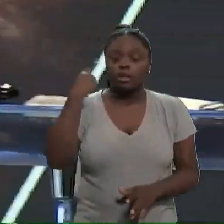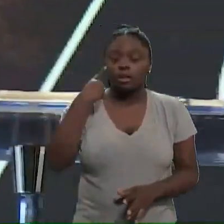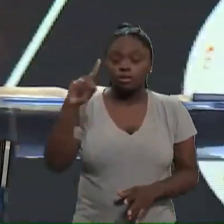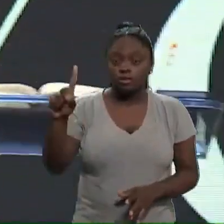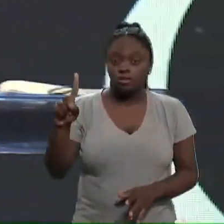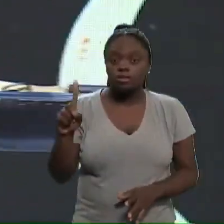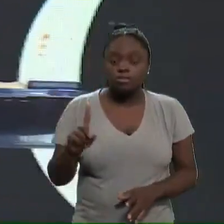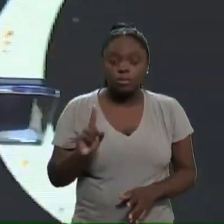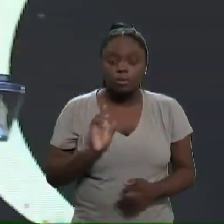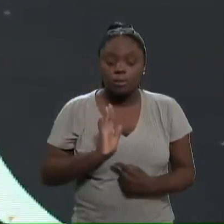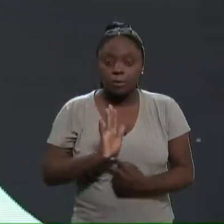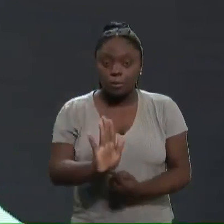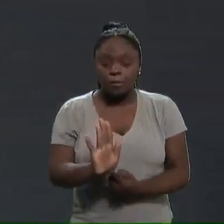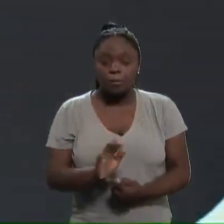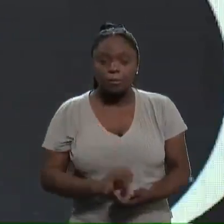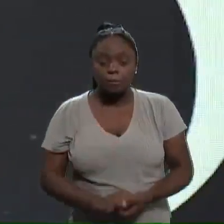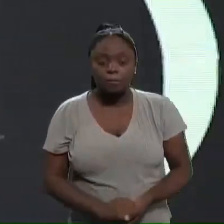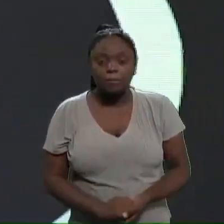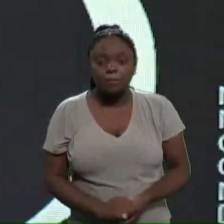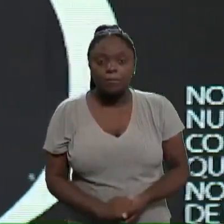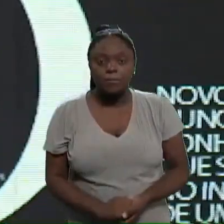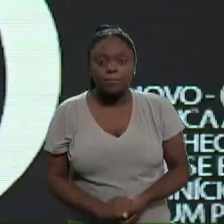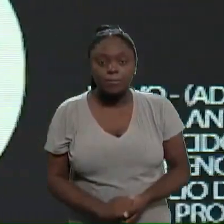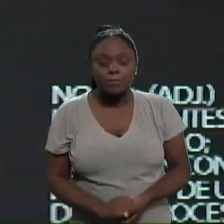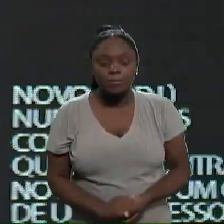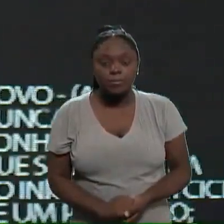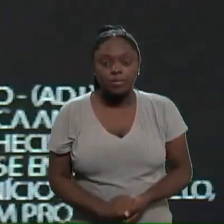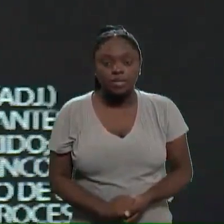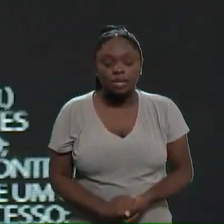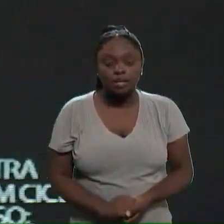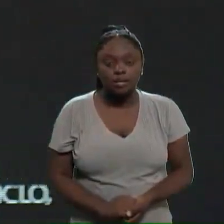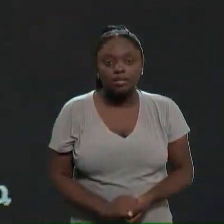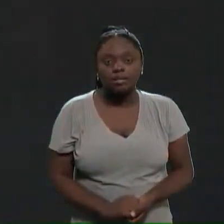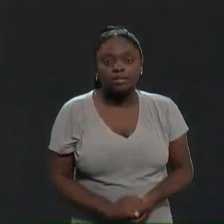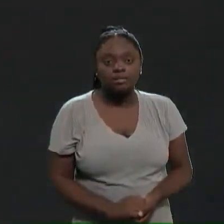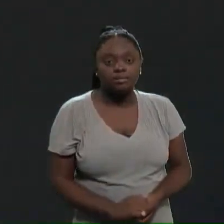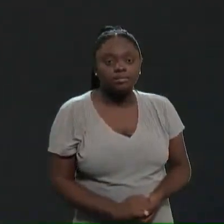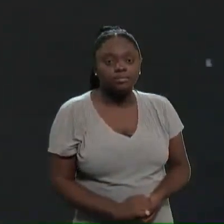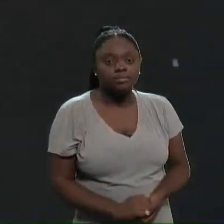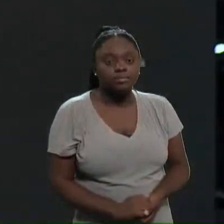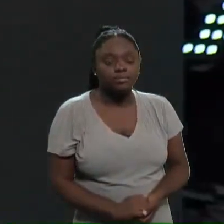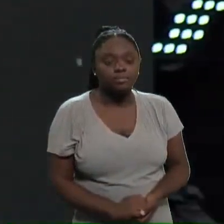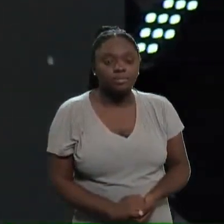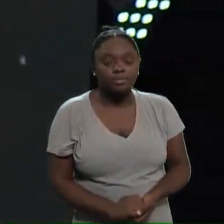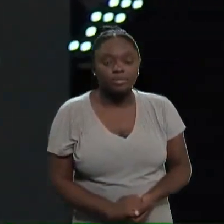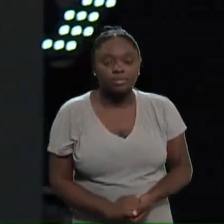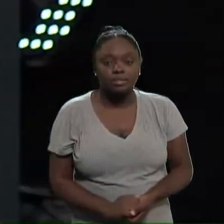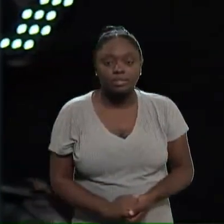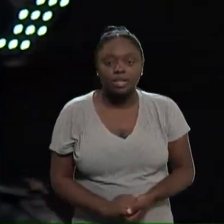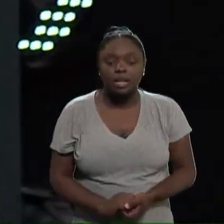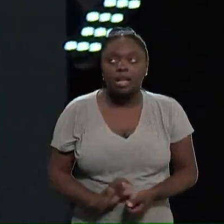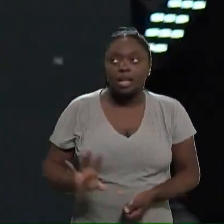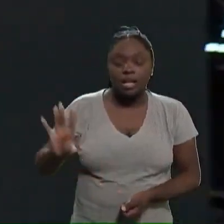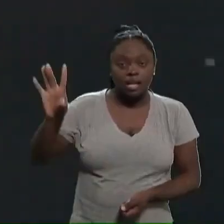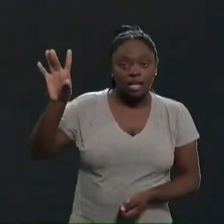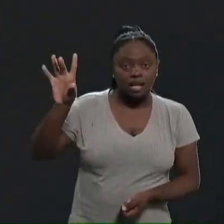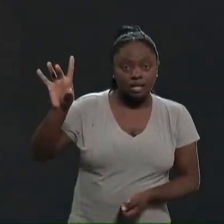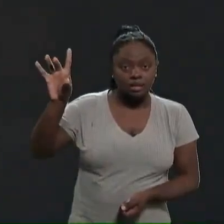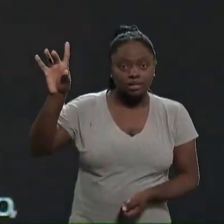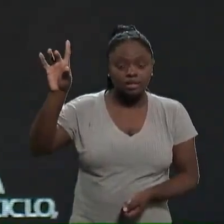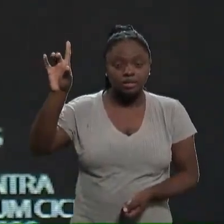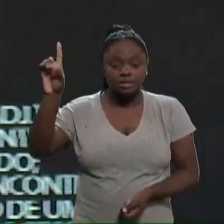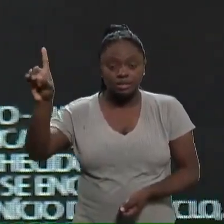que eu quero te dar: abrace a improbabilidade e a singularidade de Deus.